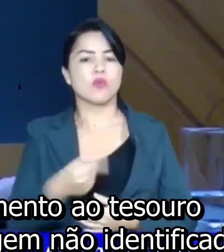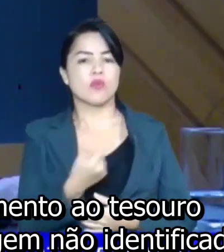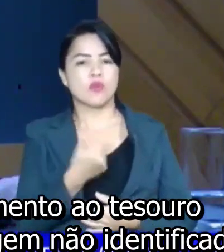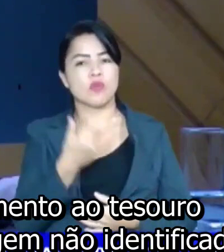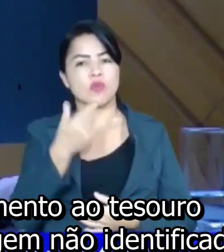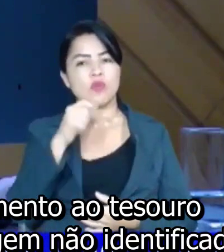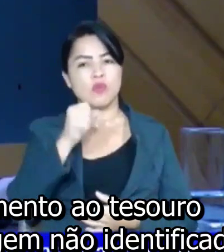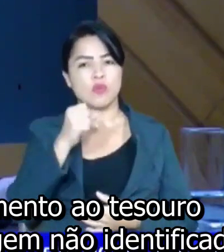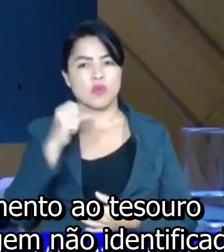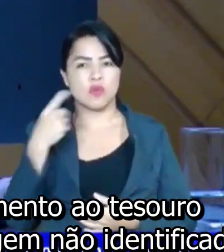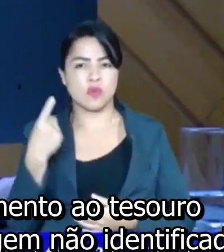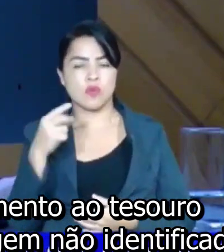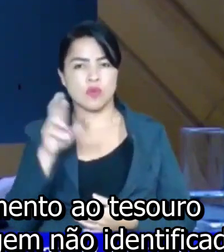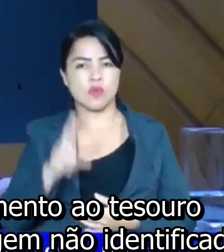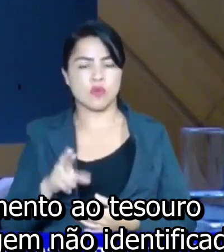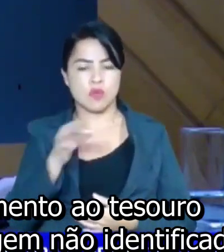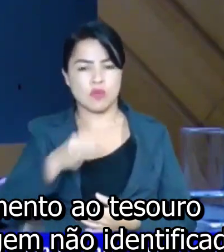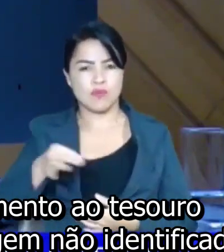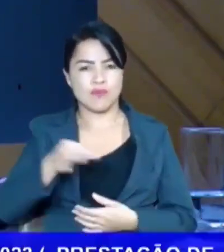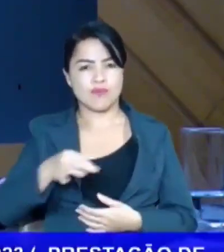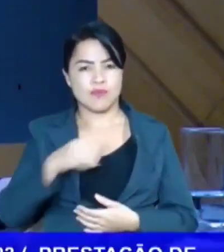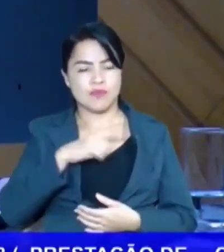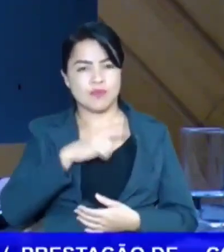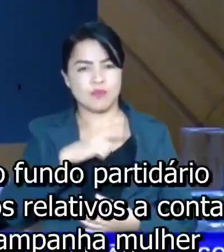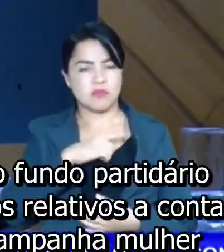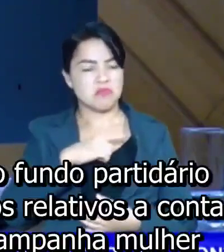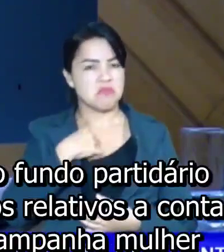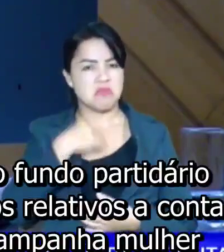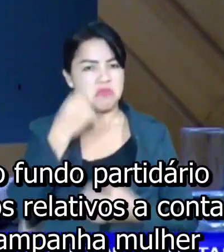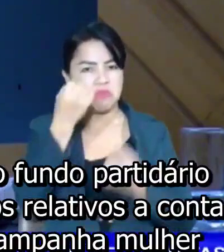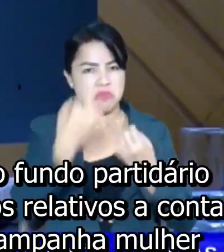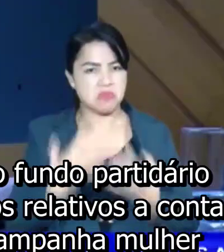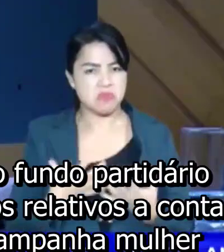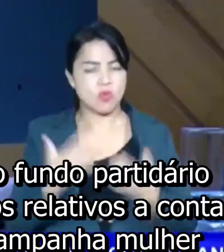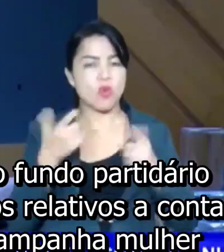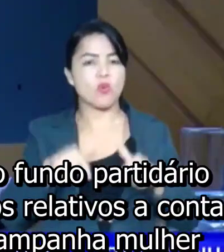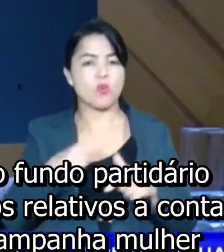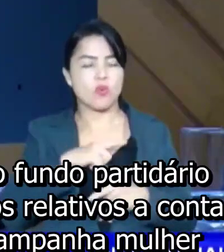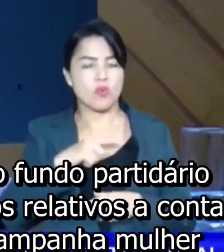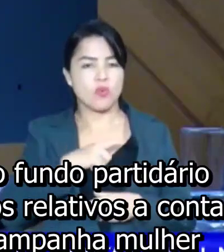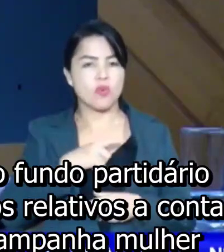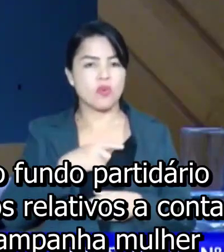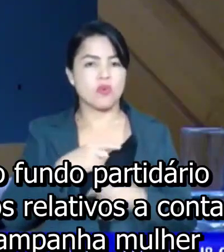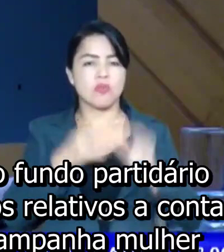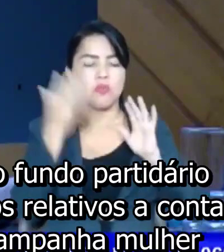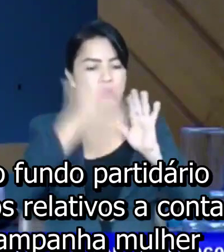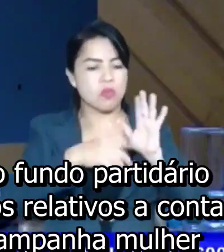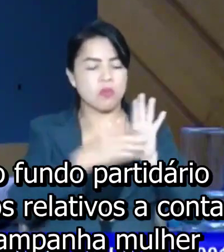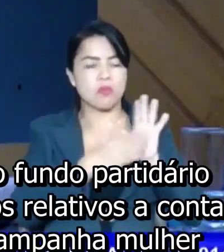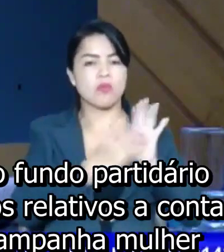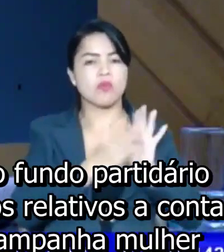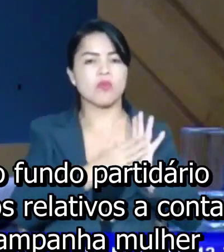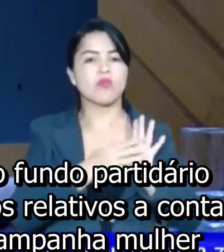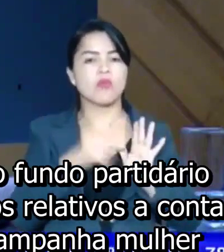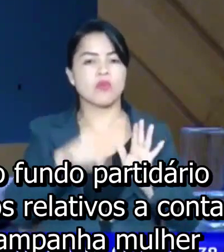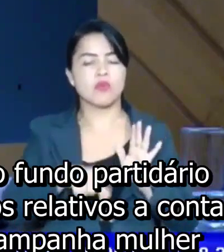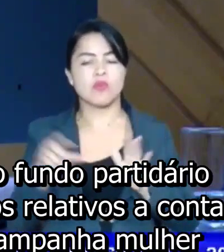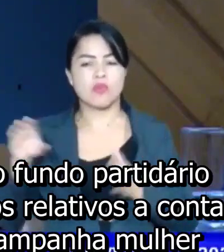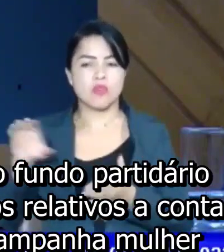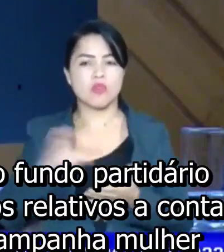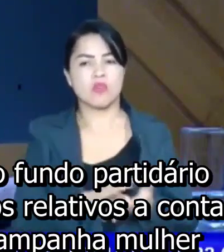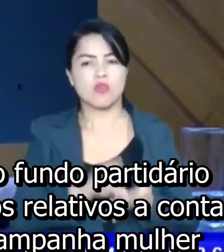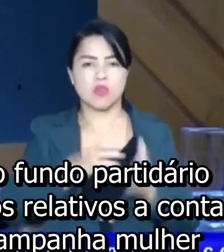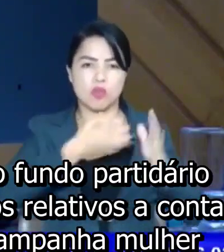2.803,81, referente aos recursos de origem não identificada, da não comprovação de despesas realizadas com recurso do fundo partidário, no valor de